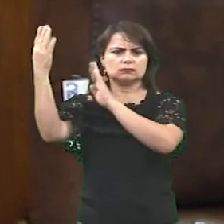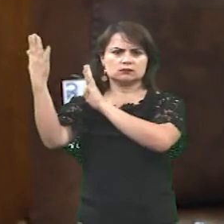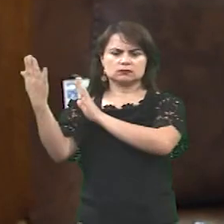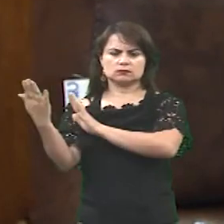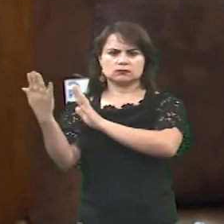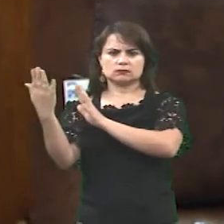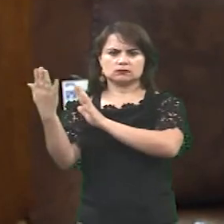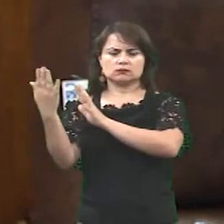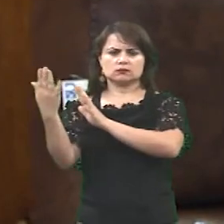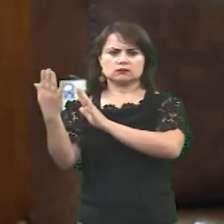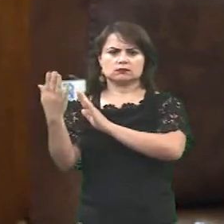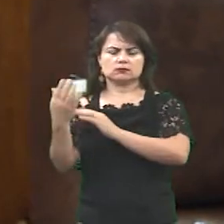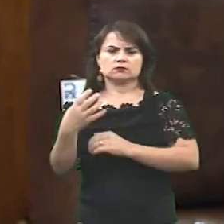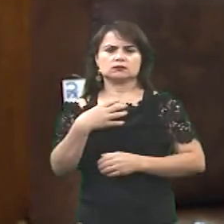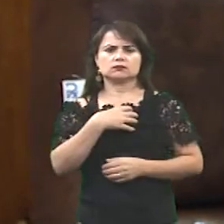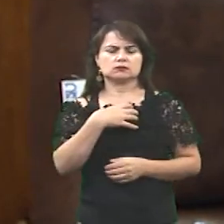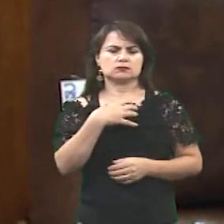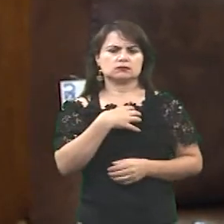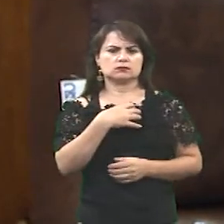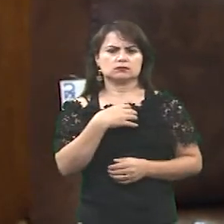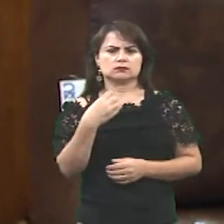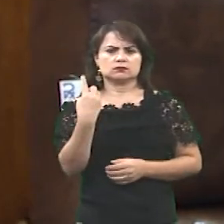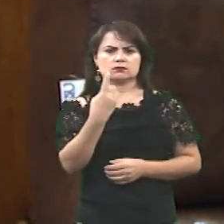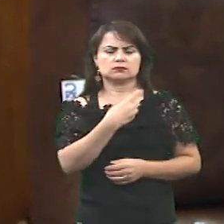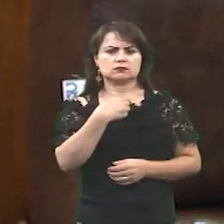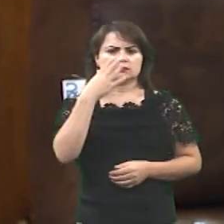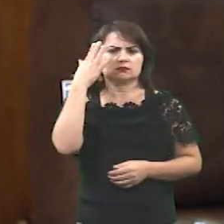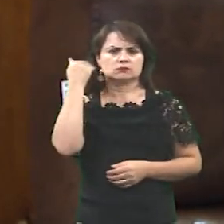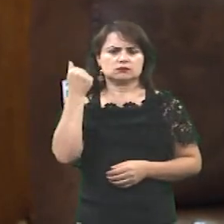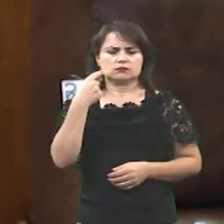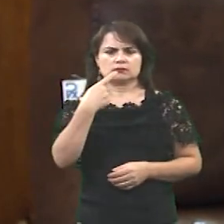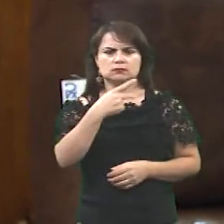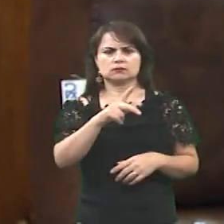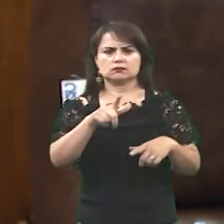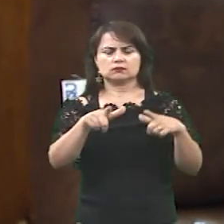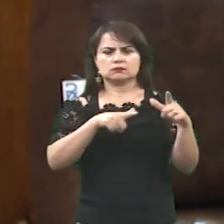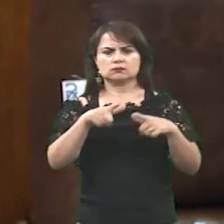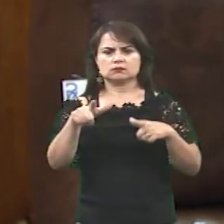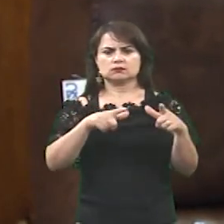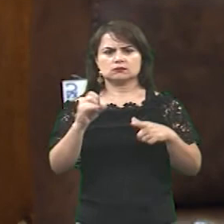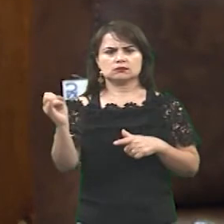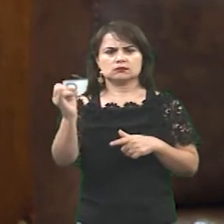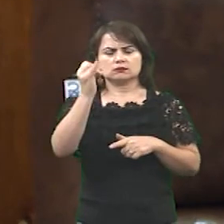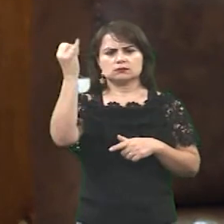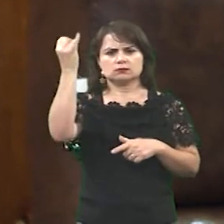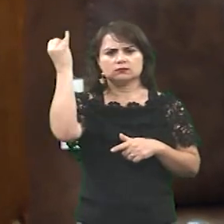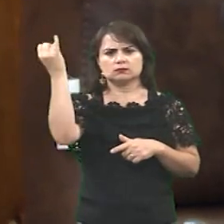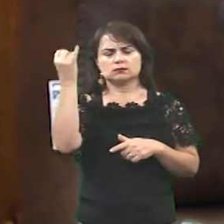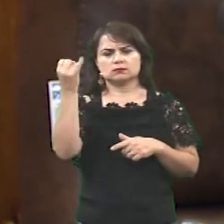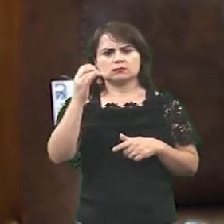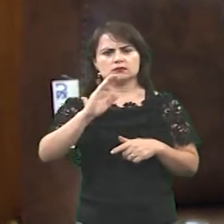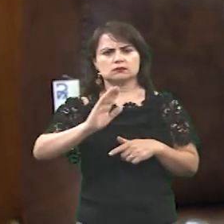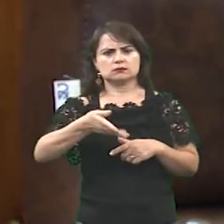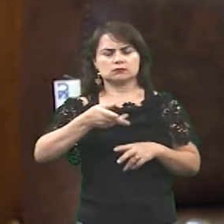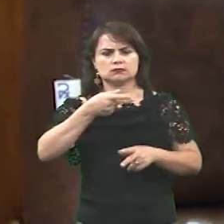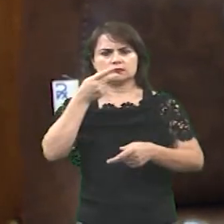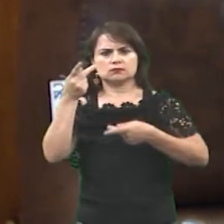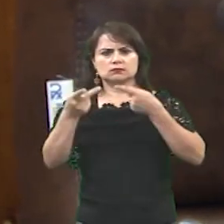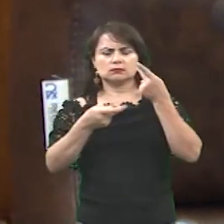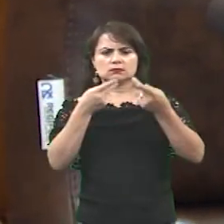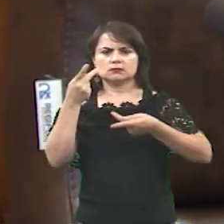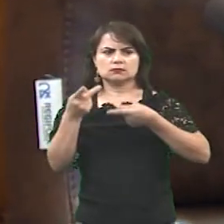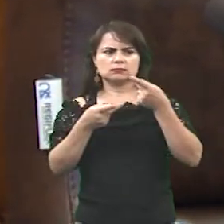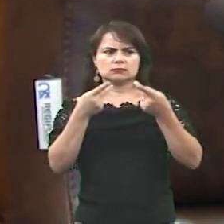reconhecimento da nossa casa por esse trabalho desempenhado por vocês, que aqui foi falado, não apenas